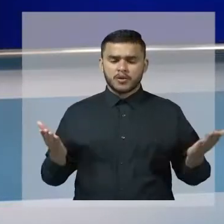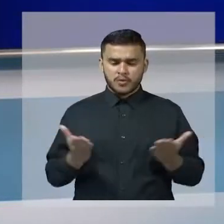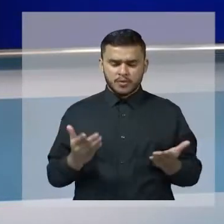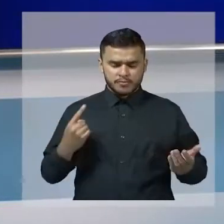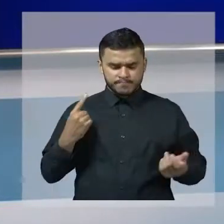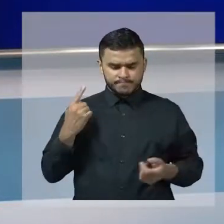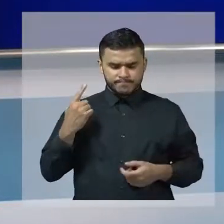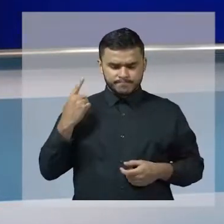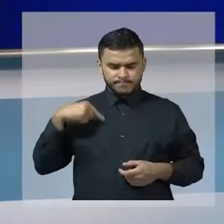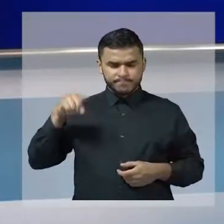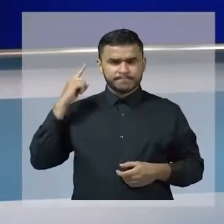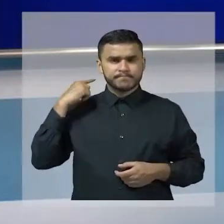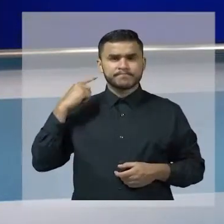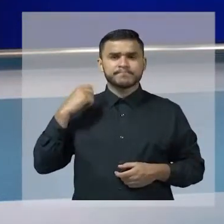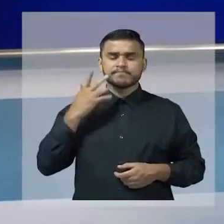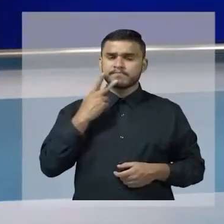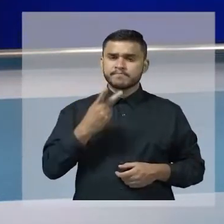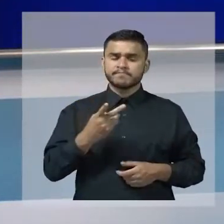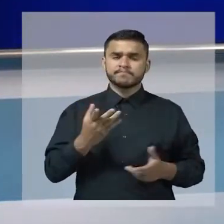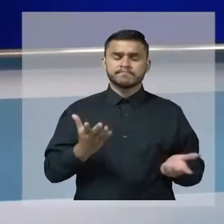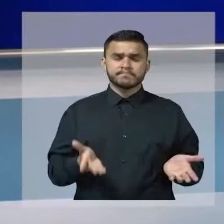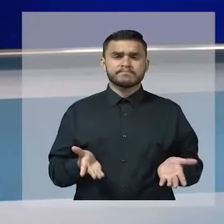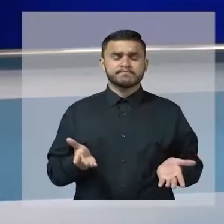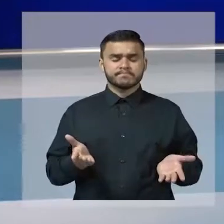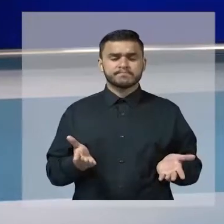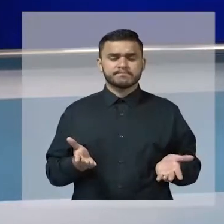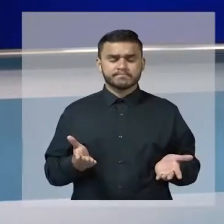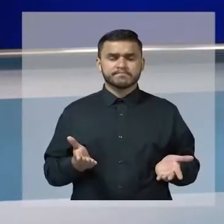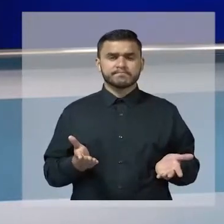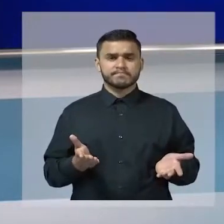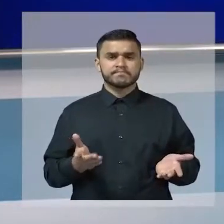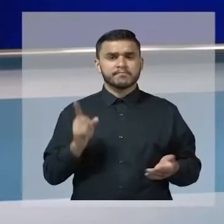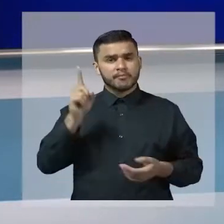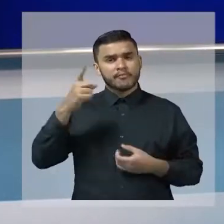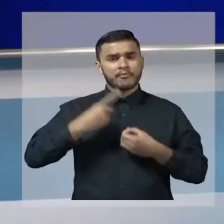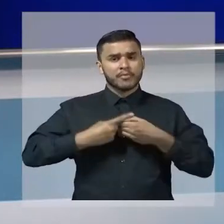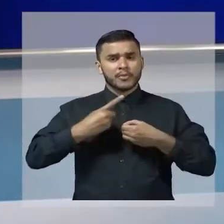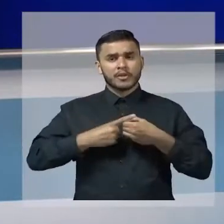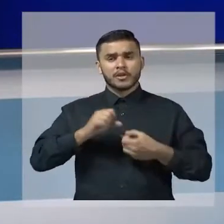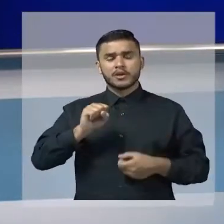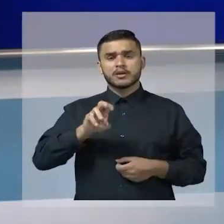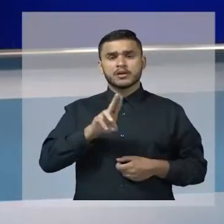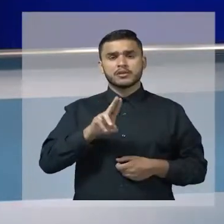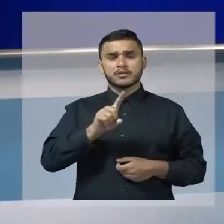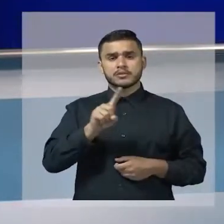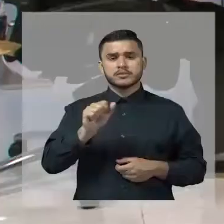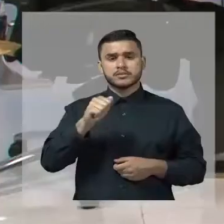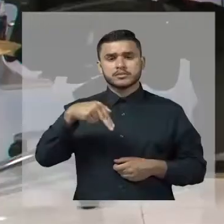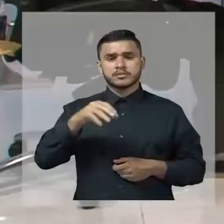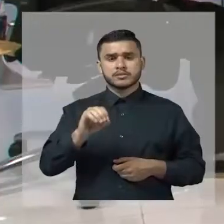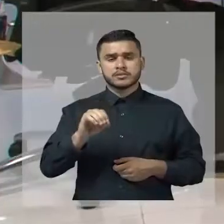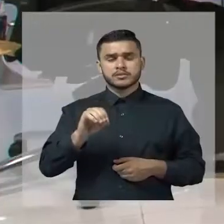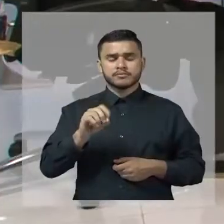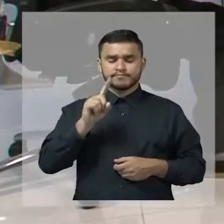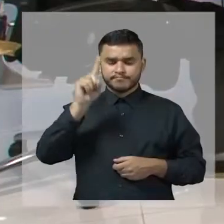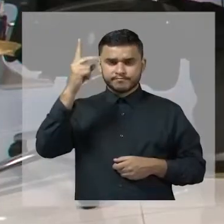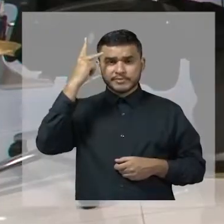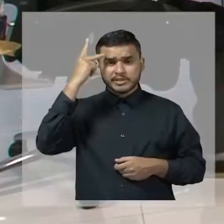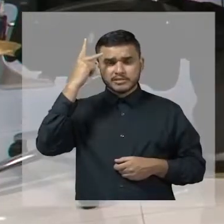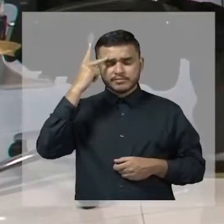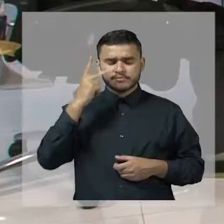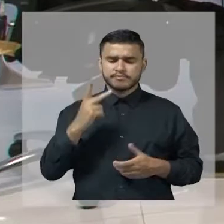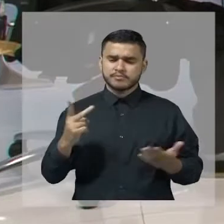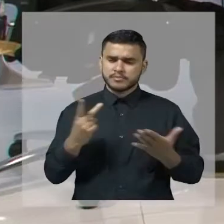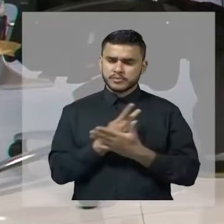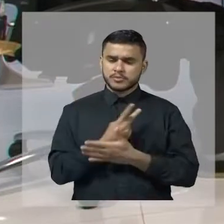episódio de Suzano, me lembrou bem o professor Valmir, também com as características bem semelhantes e